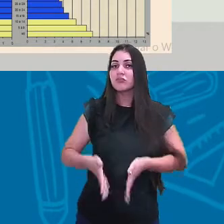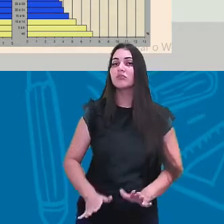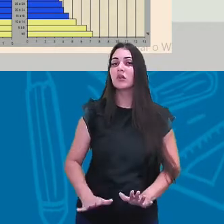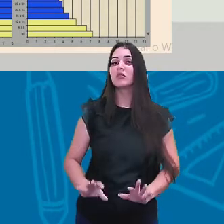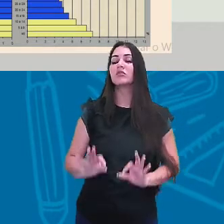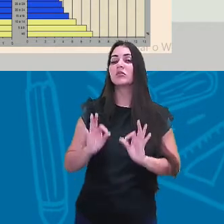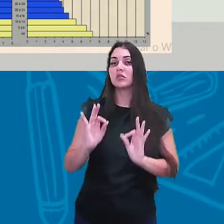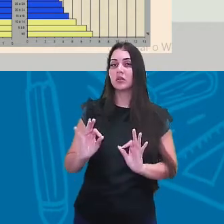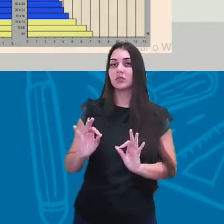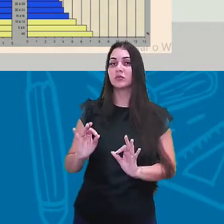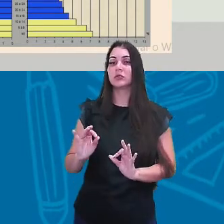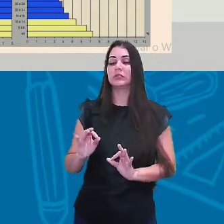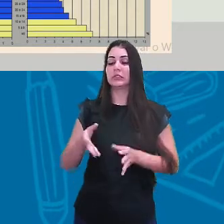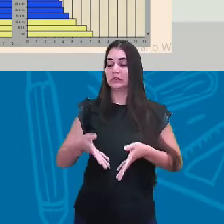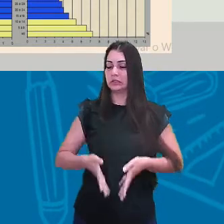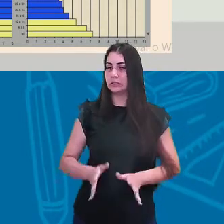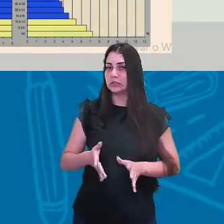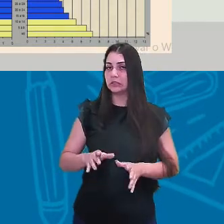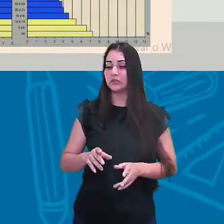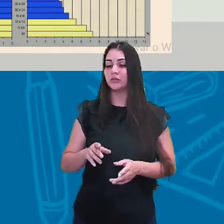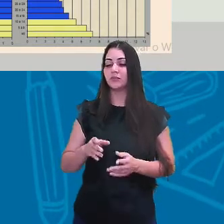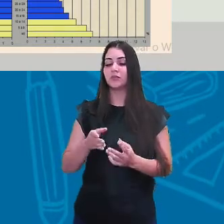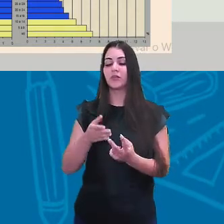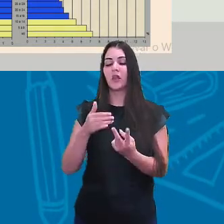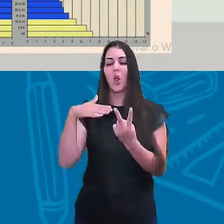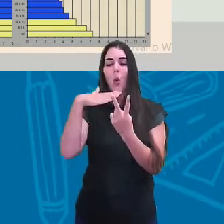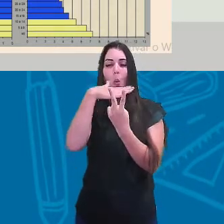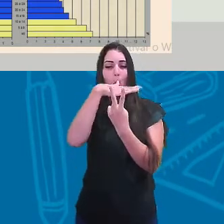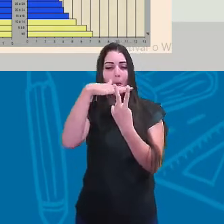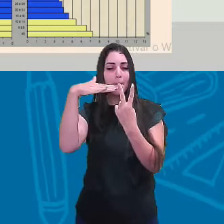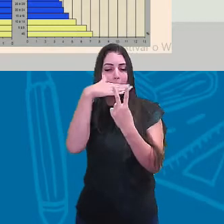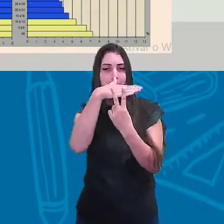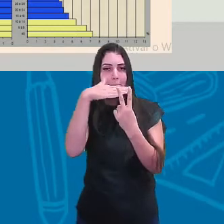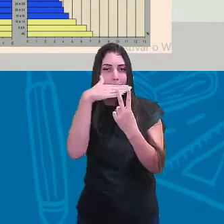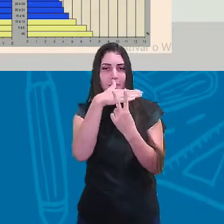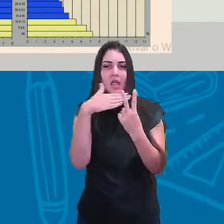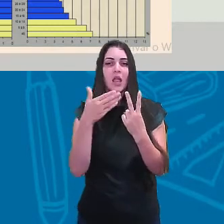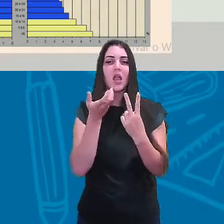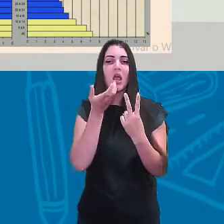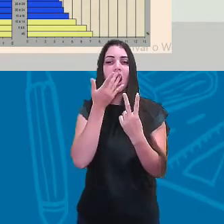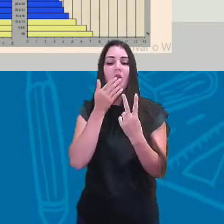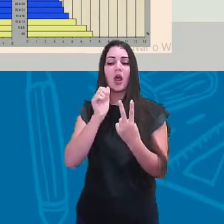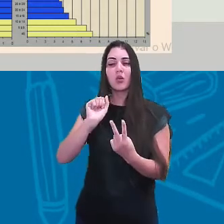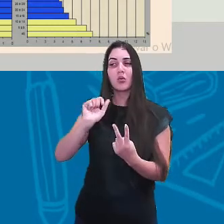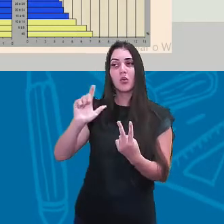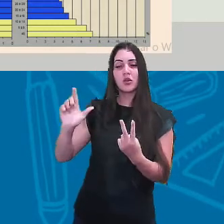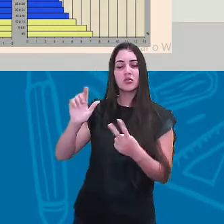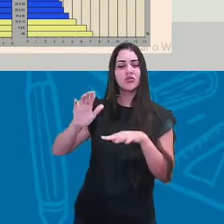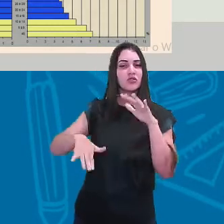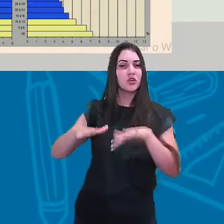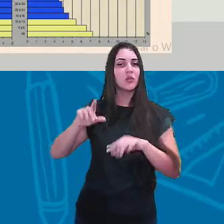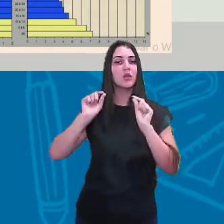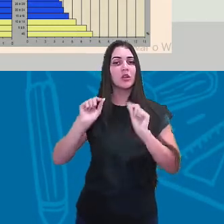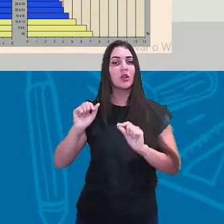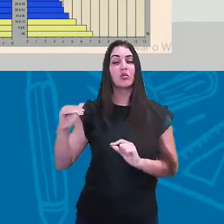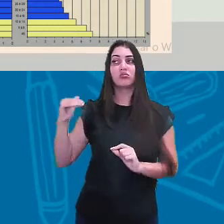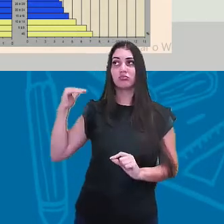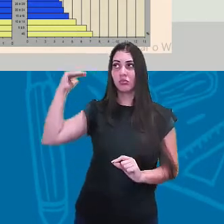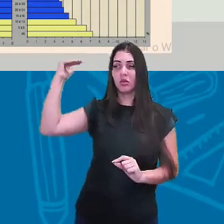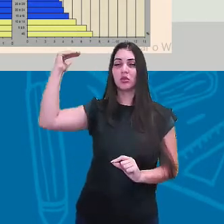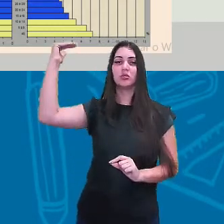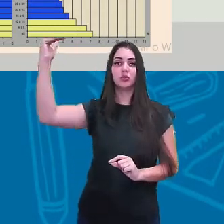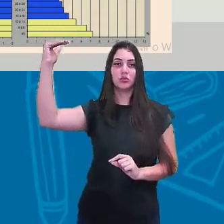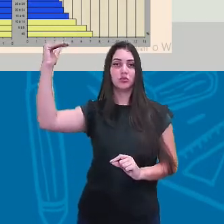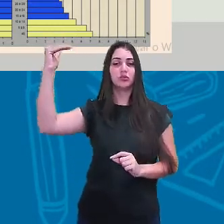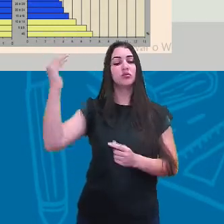da taxa de natalidade. O meinho, essa parte azul, geralmente é a parte dos adultos, né?